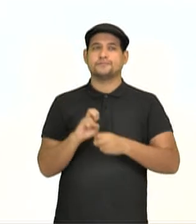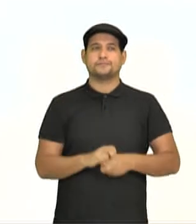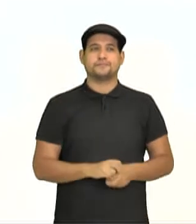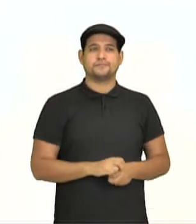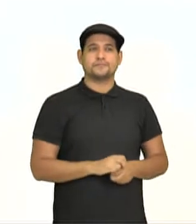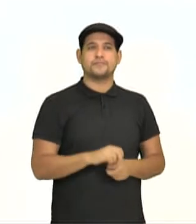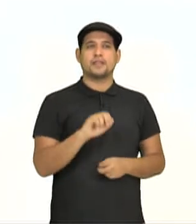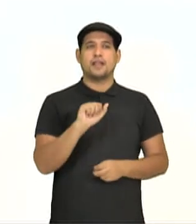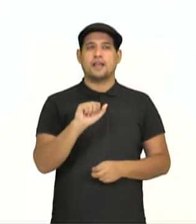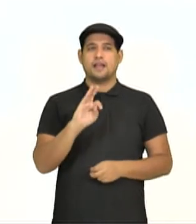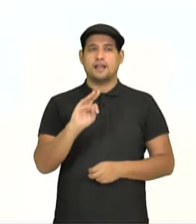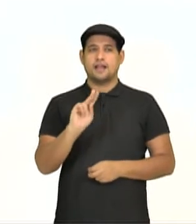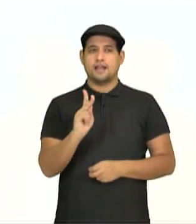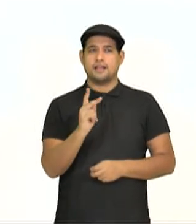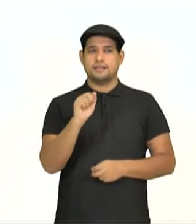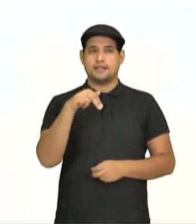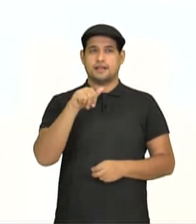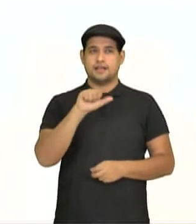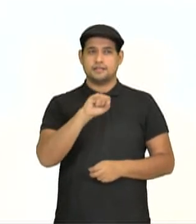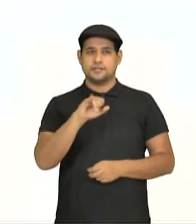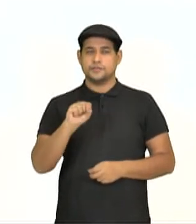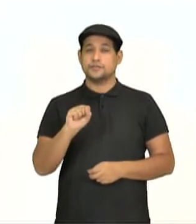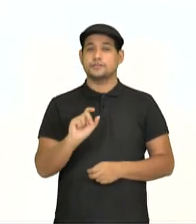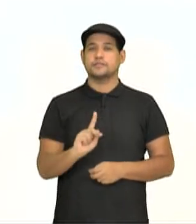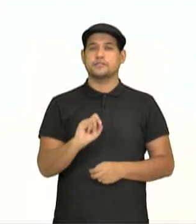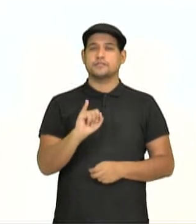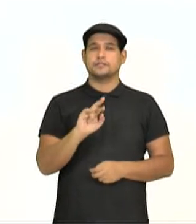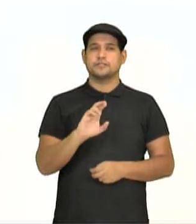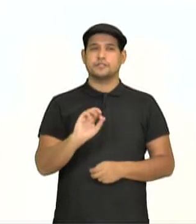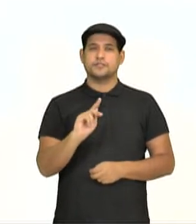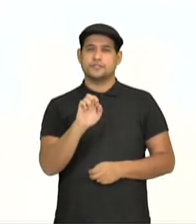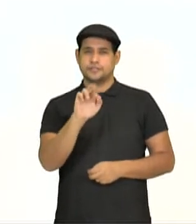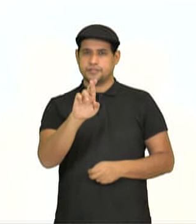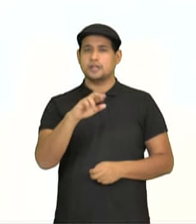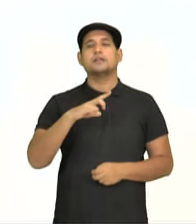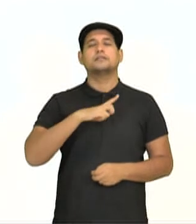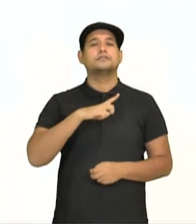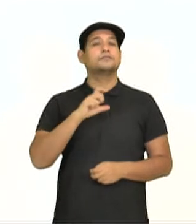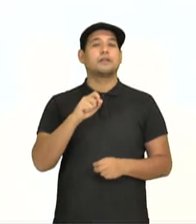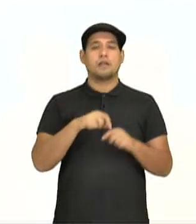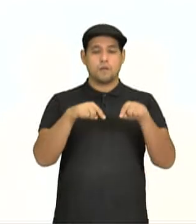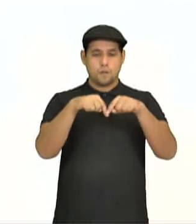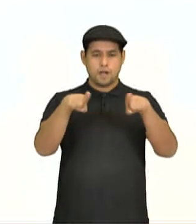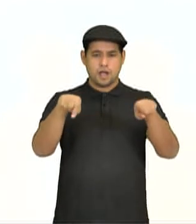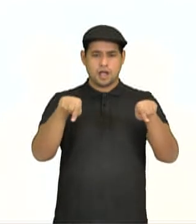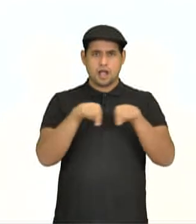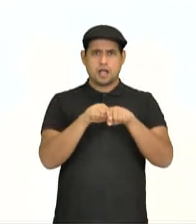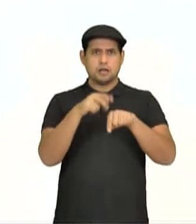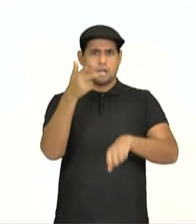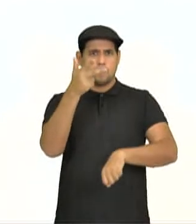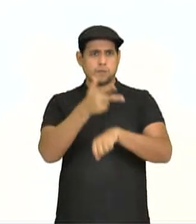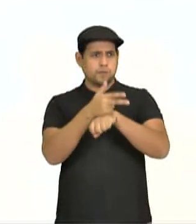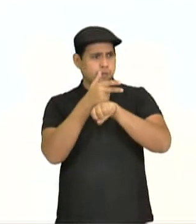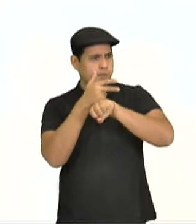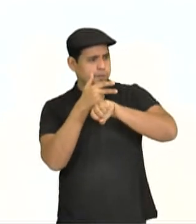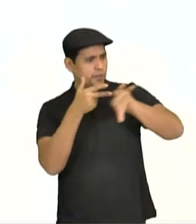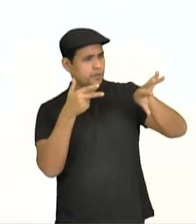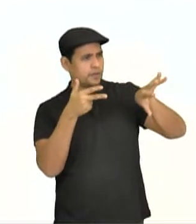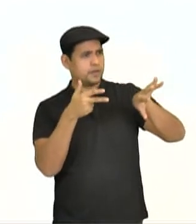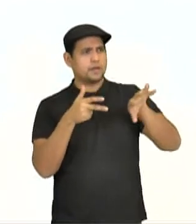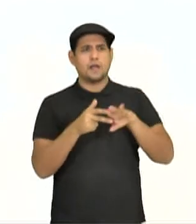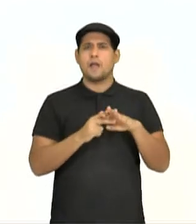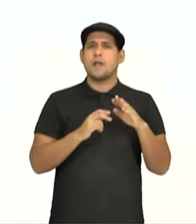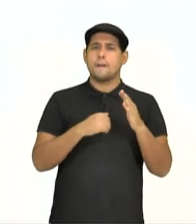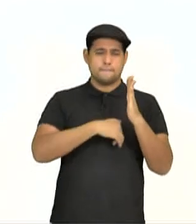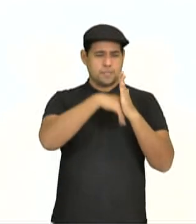século XVII. Então, ele consistia em uma caixa que projetava imagens pintadas à